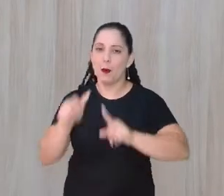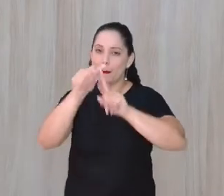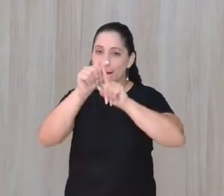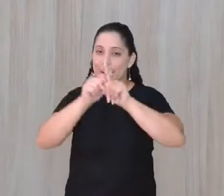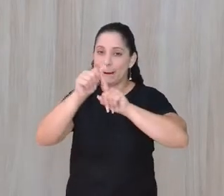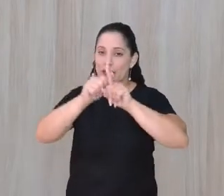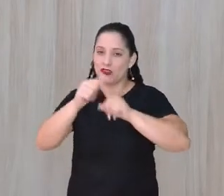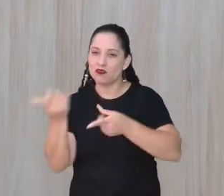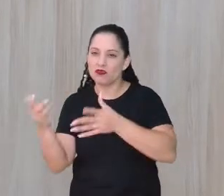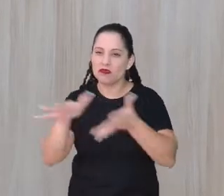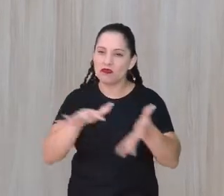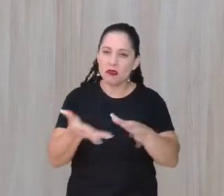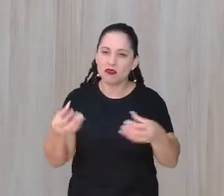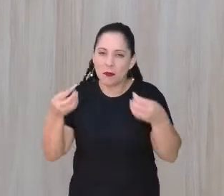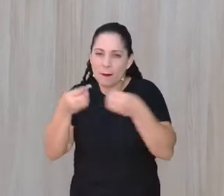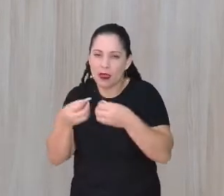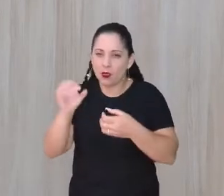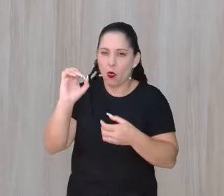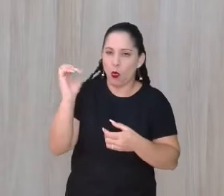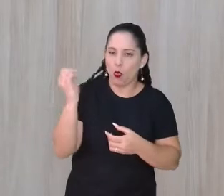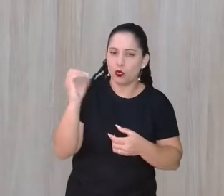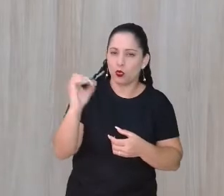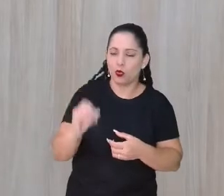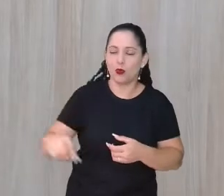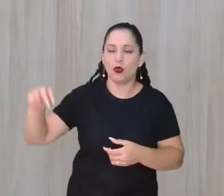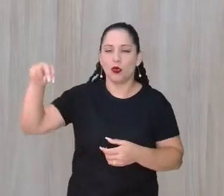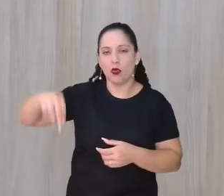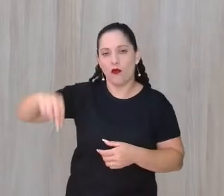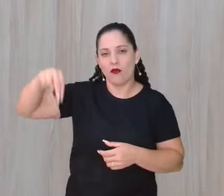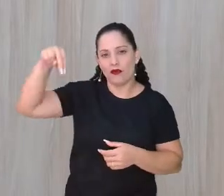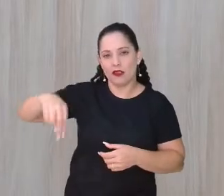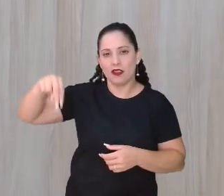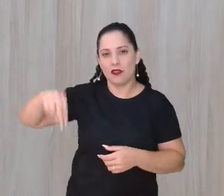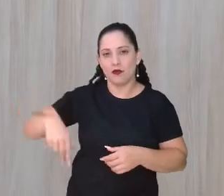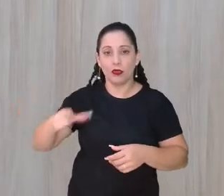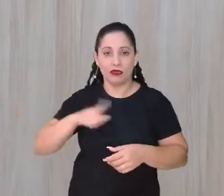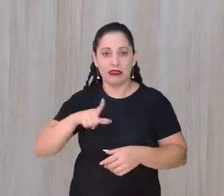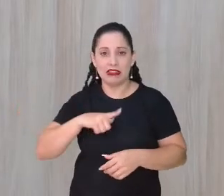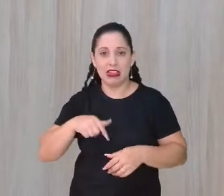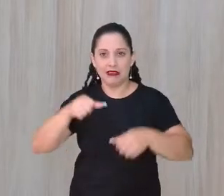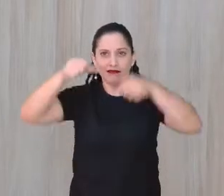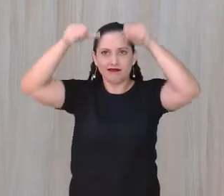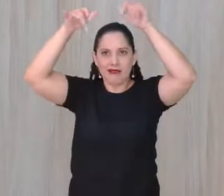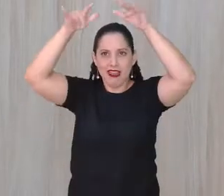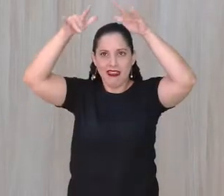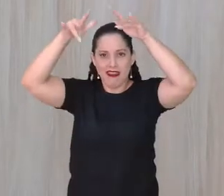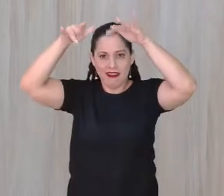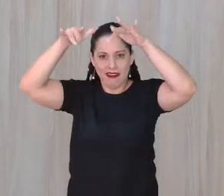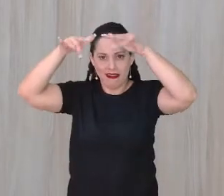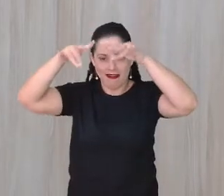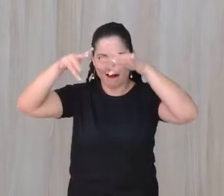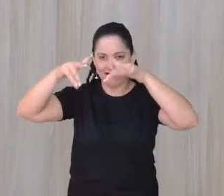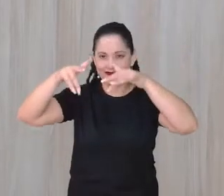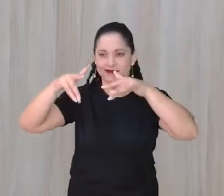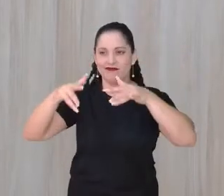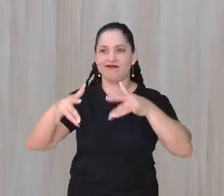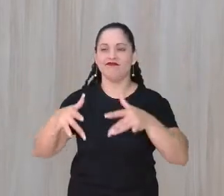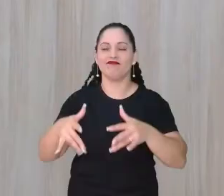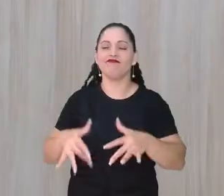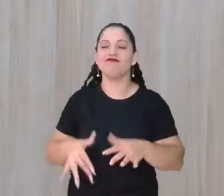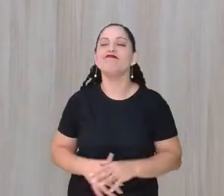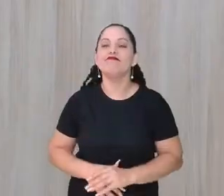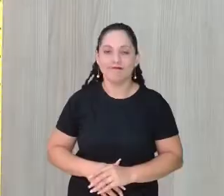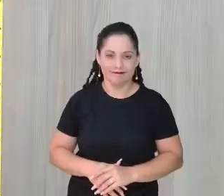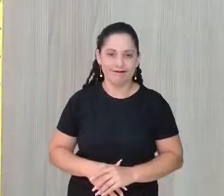entre outubro, novembro, de nevoeiros. Das brumas, né? Das brumas, são exatamente. Nevoeiros, né? Exatamente.